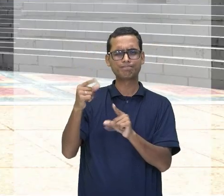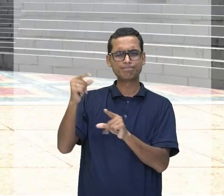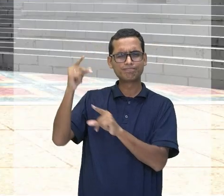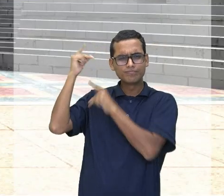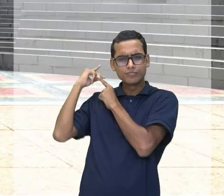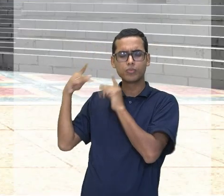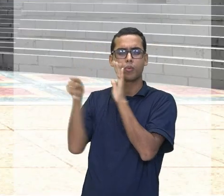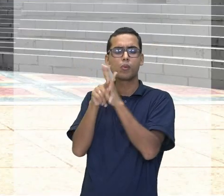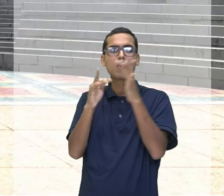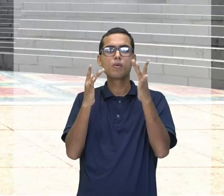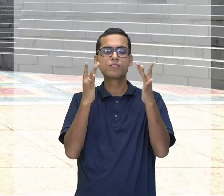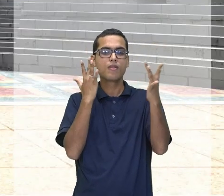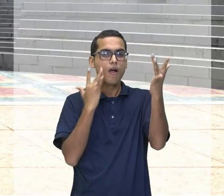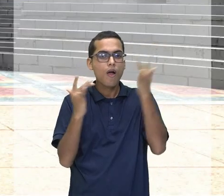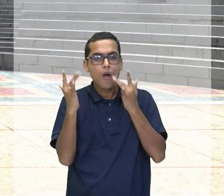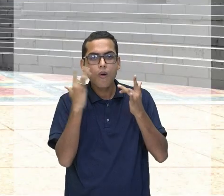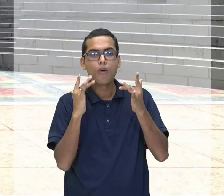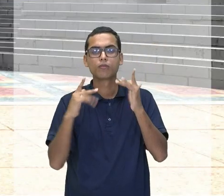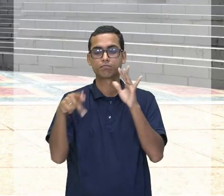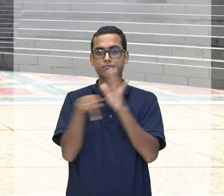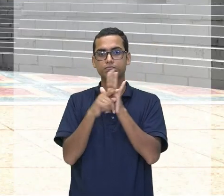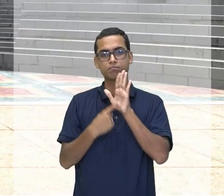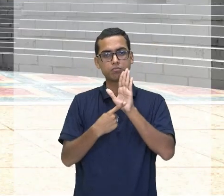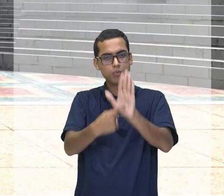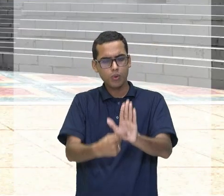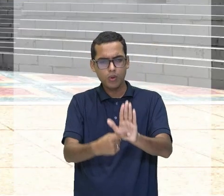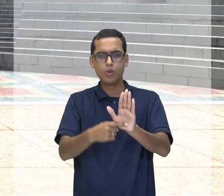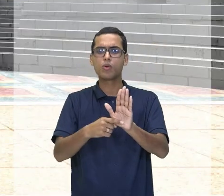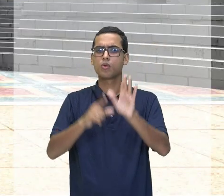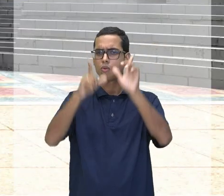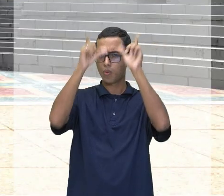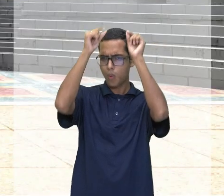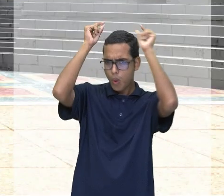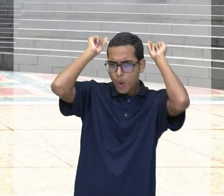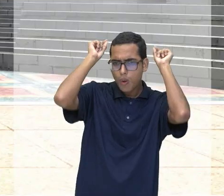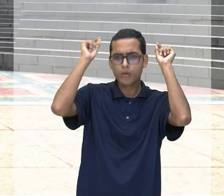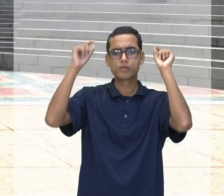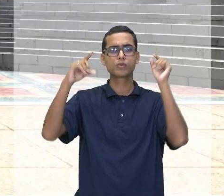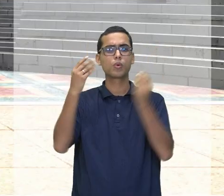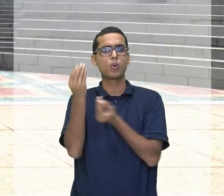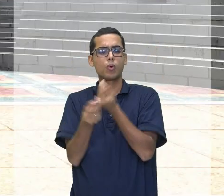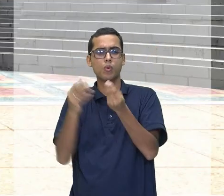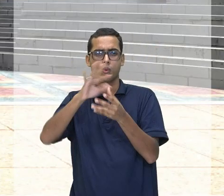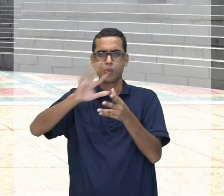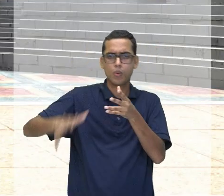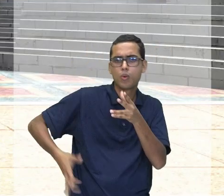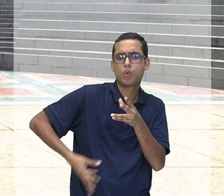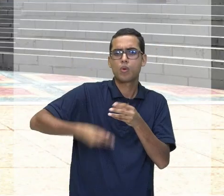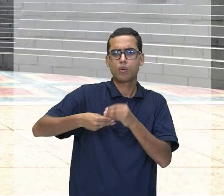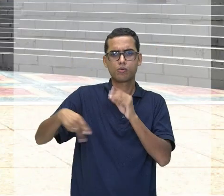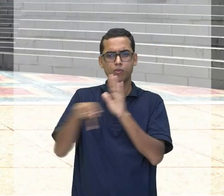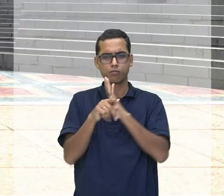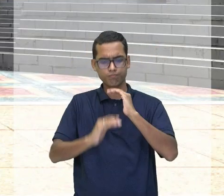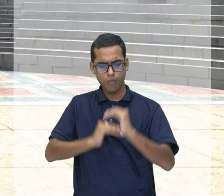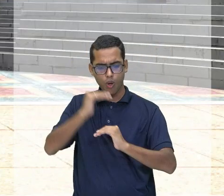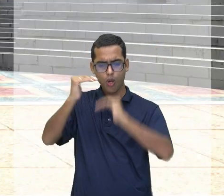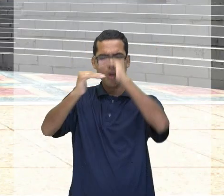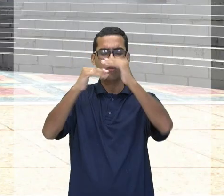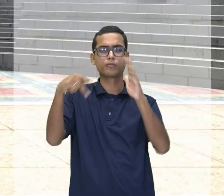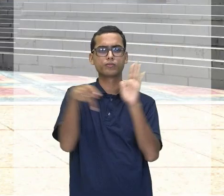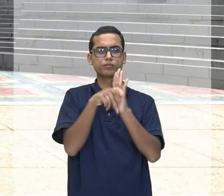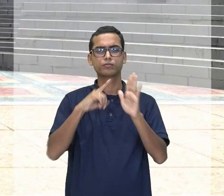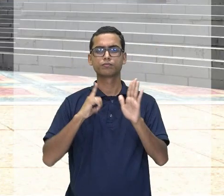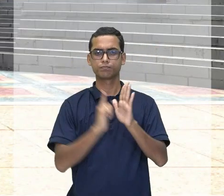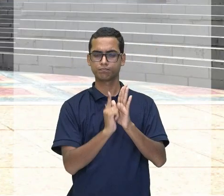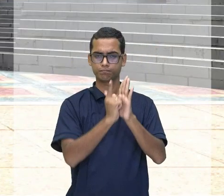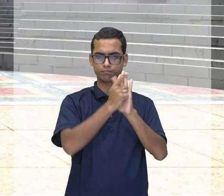E as peças escritas pelos gregos constituem uma fundamental contribuição para a evolução do gênero dramático.